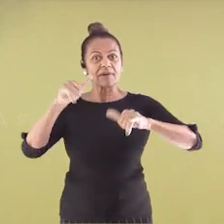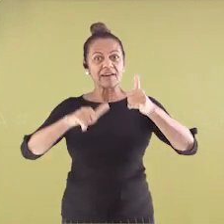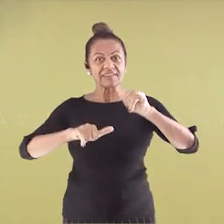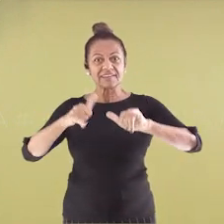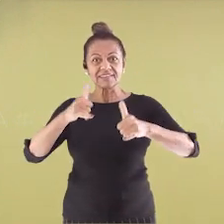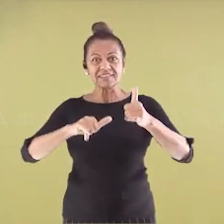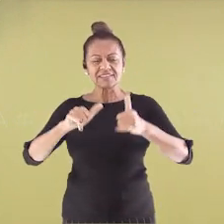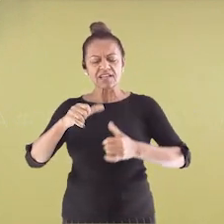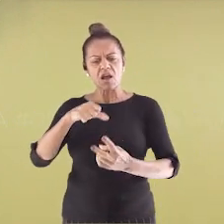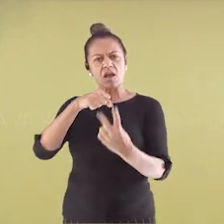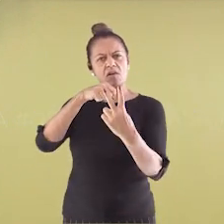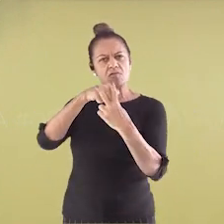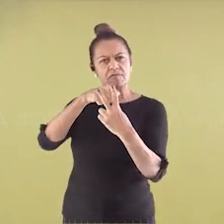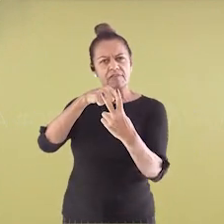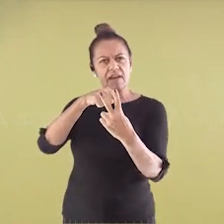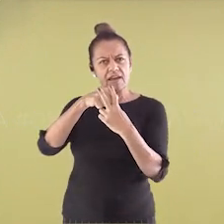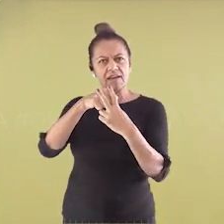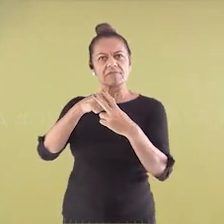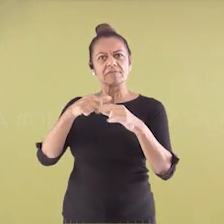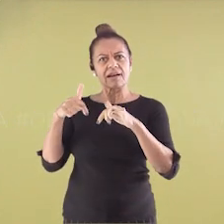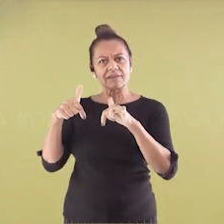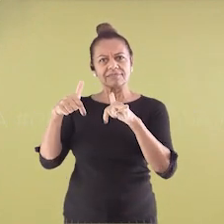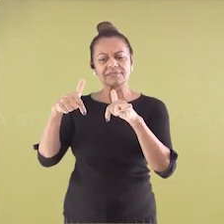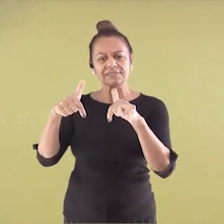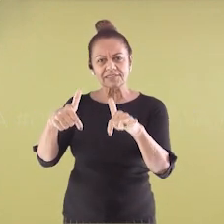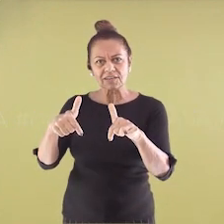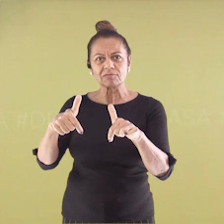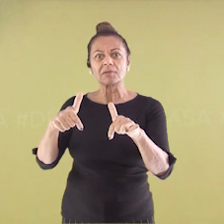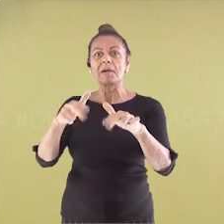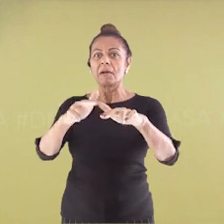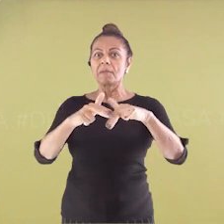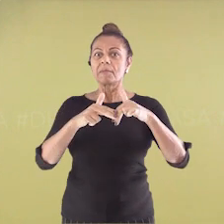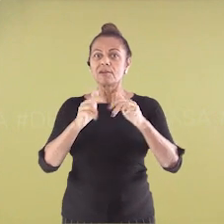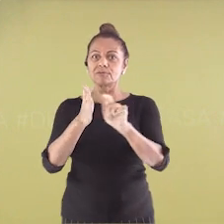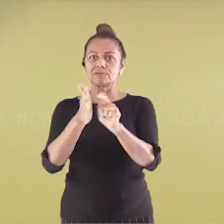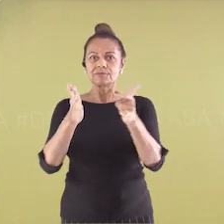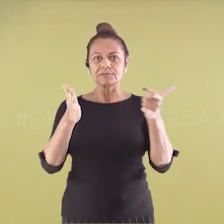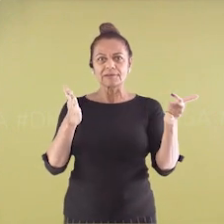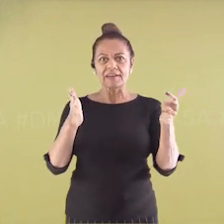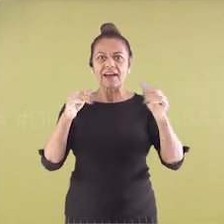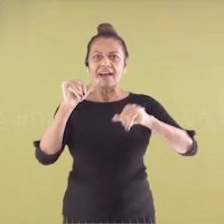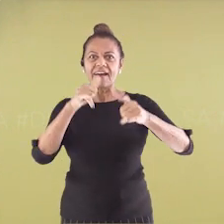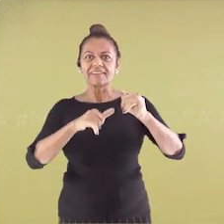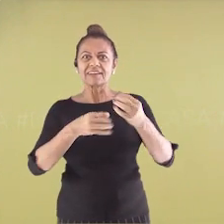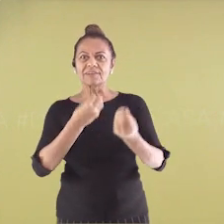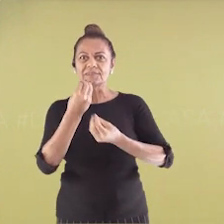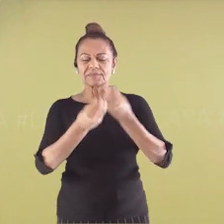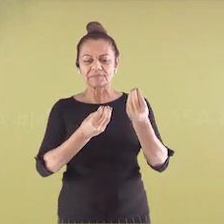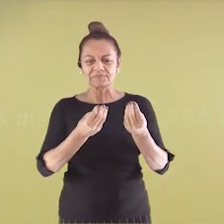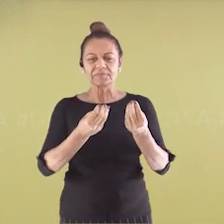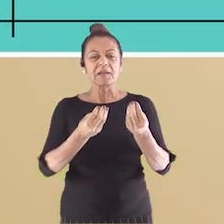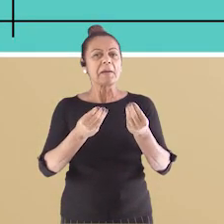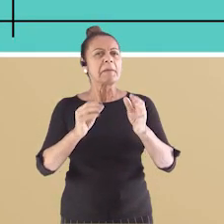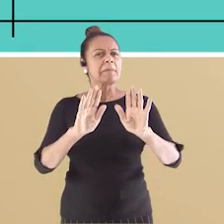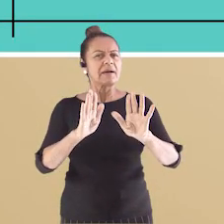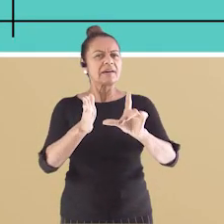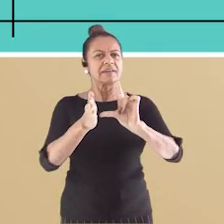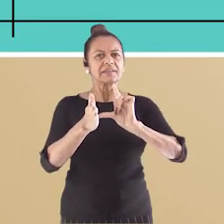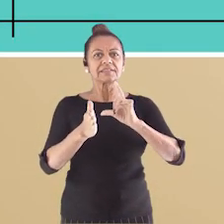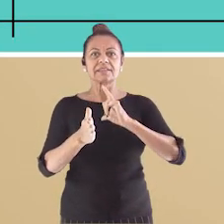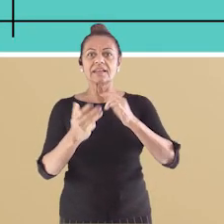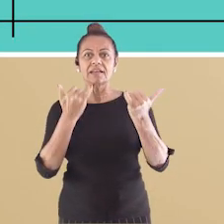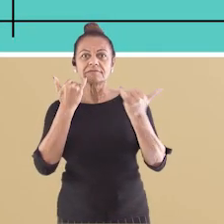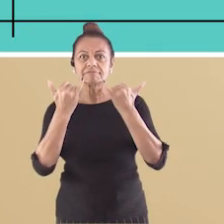manchete de jornais. Antes de começarmos, aí vai um recado para os professores e professoras que nos acompanham.